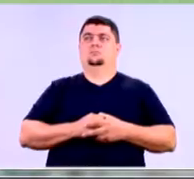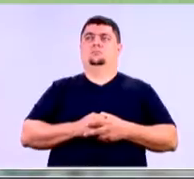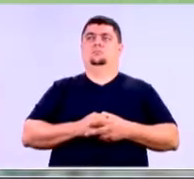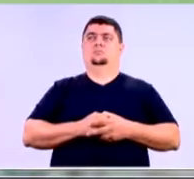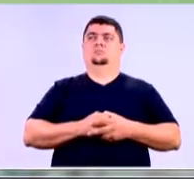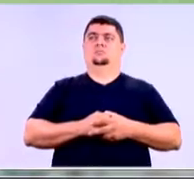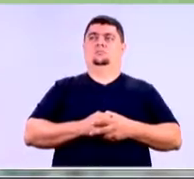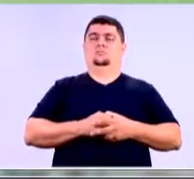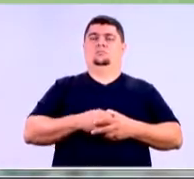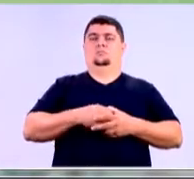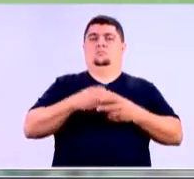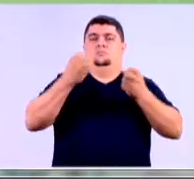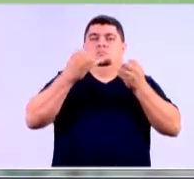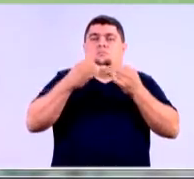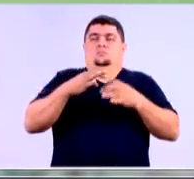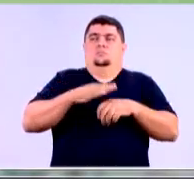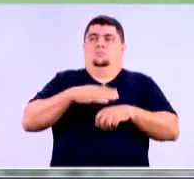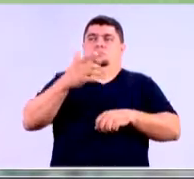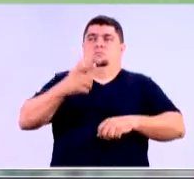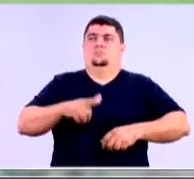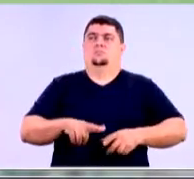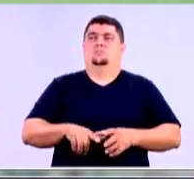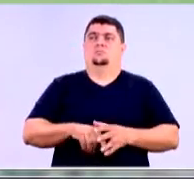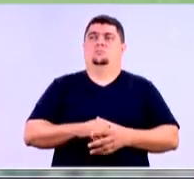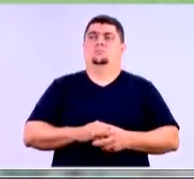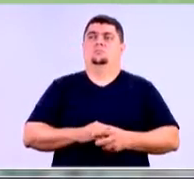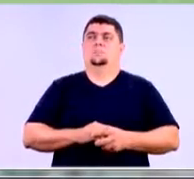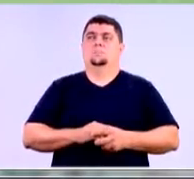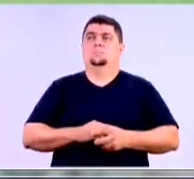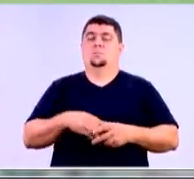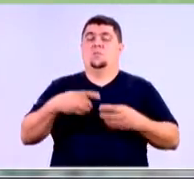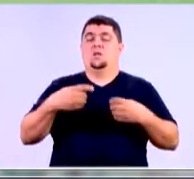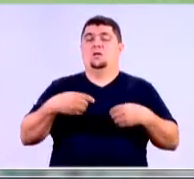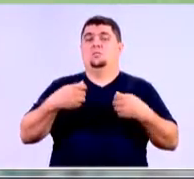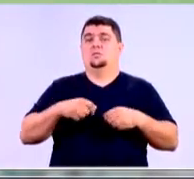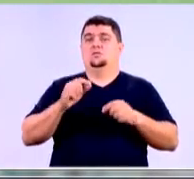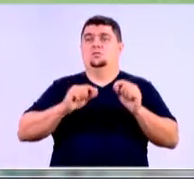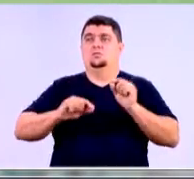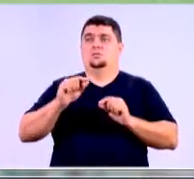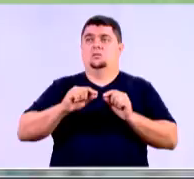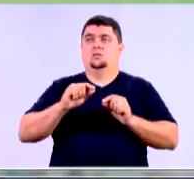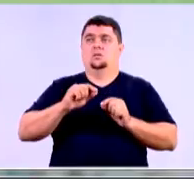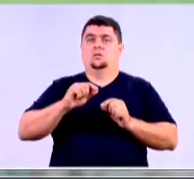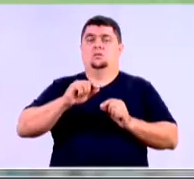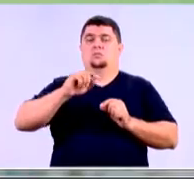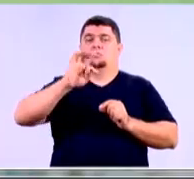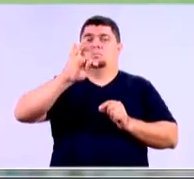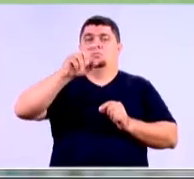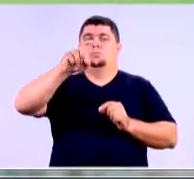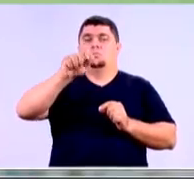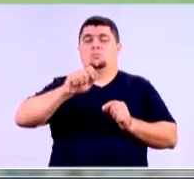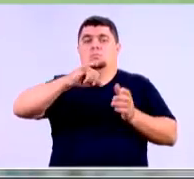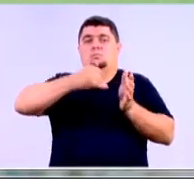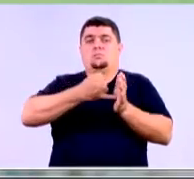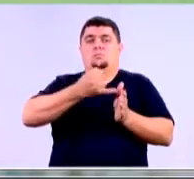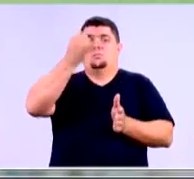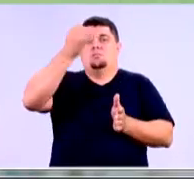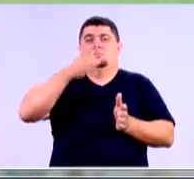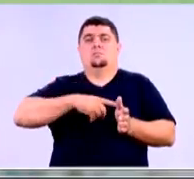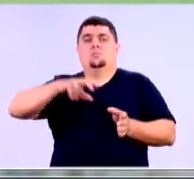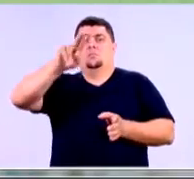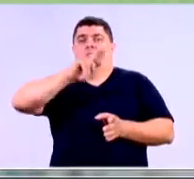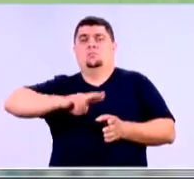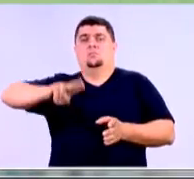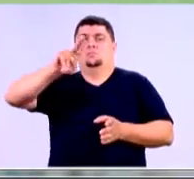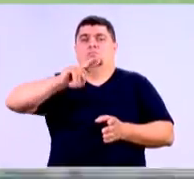mais de política de crédito. A política de crédito tem que definir a taxa de juros a ser praticada. E essa taxa de juros,